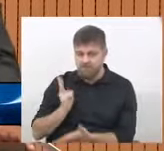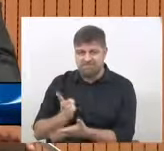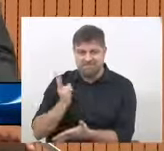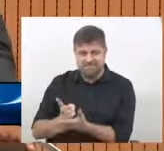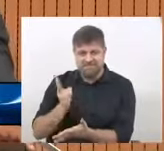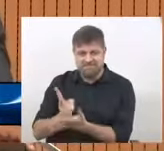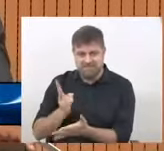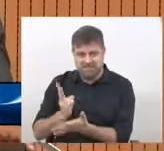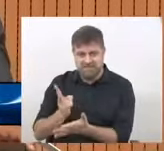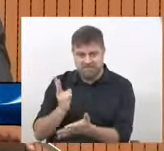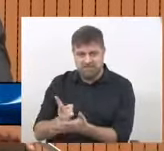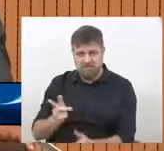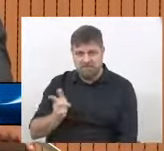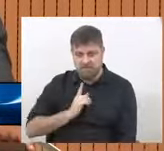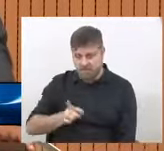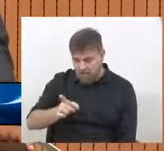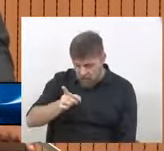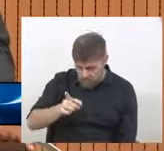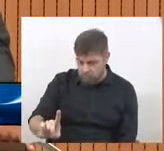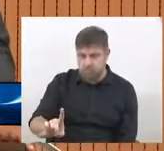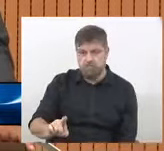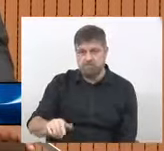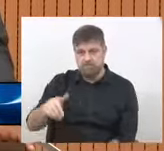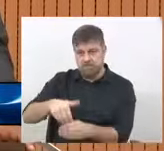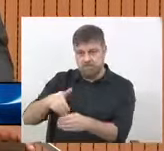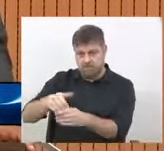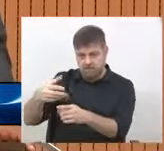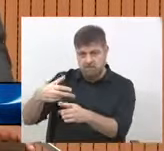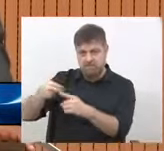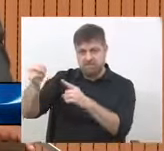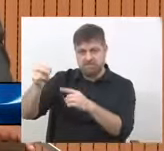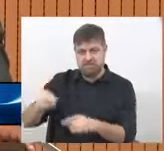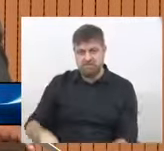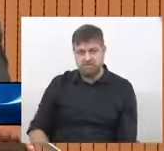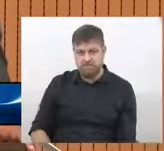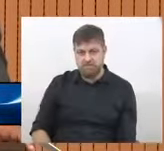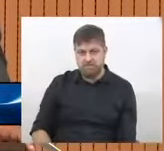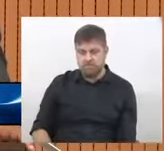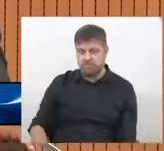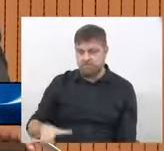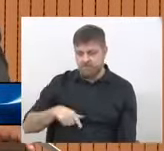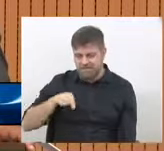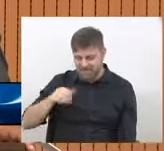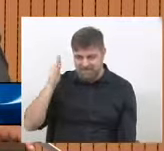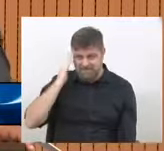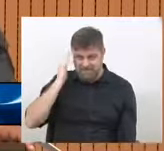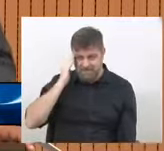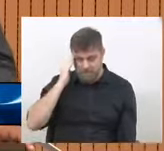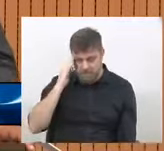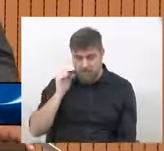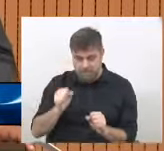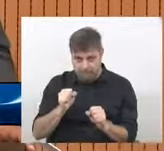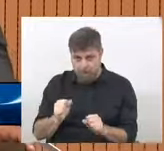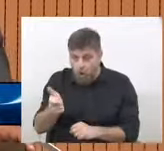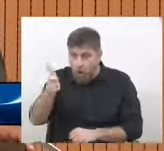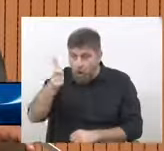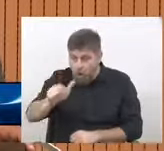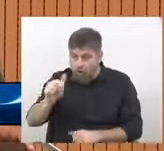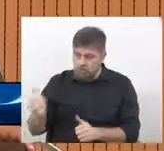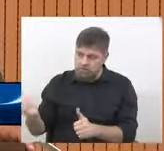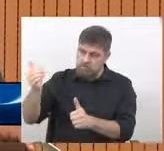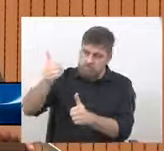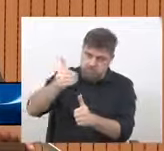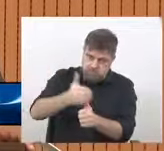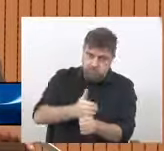cargo, que seja a última eleição do doutor Daniel, que ele tenha aí a convicção de abrir espaço para que novas